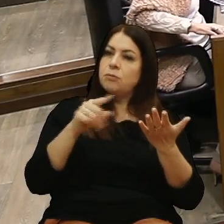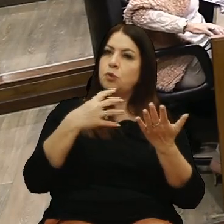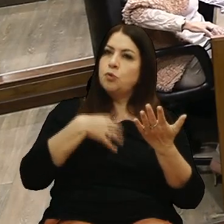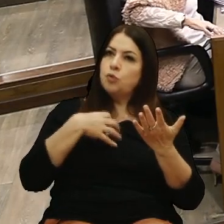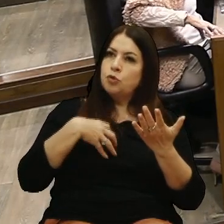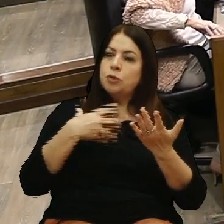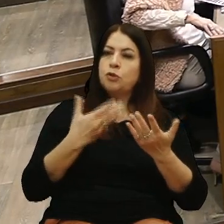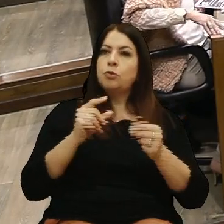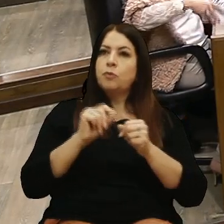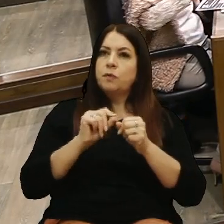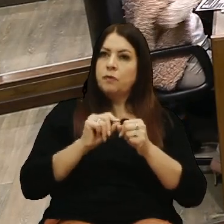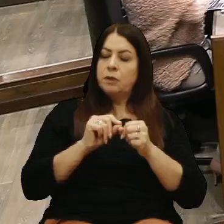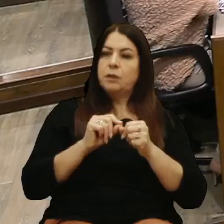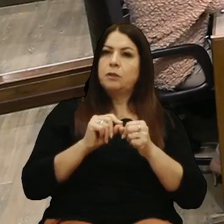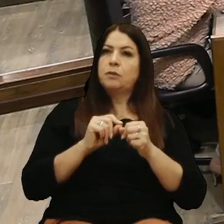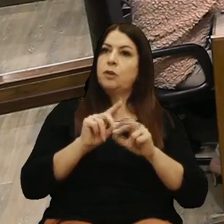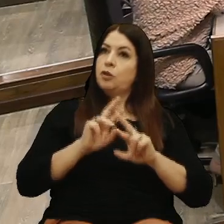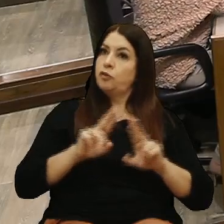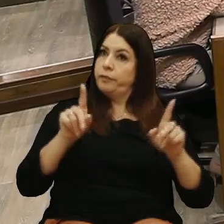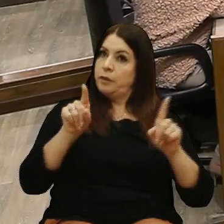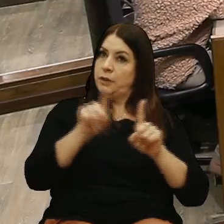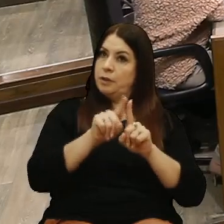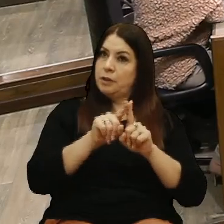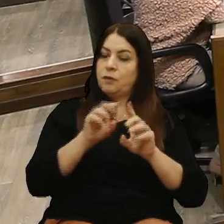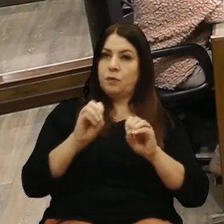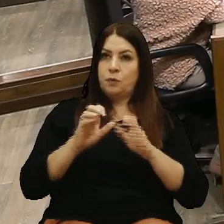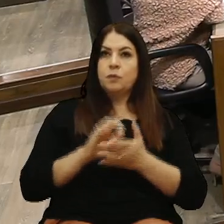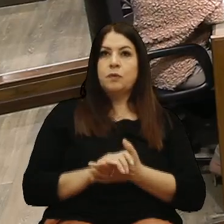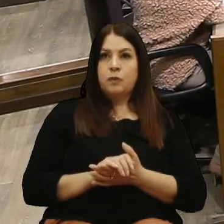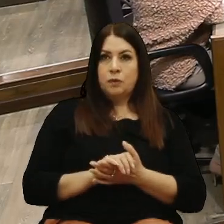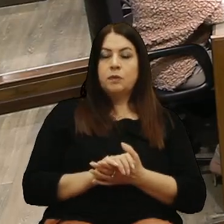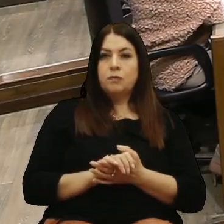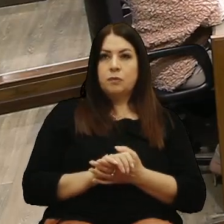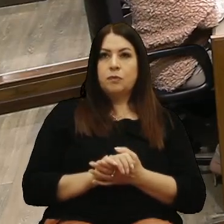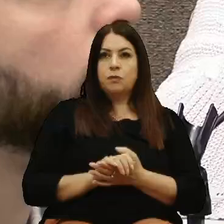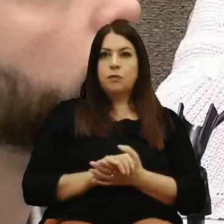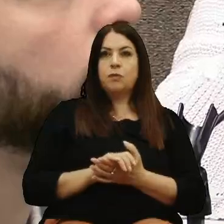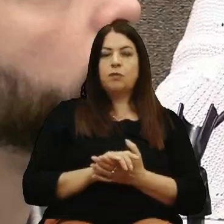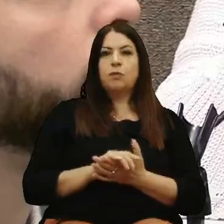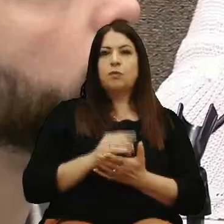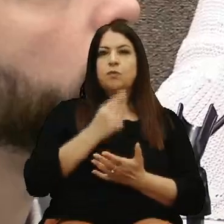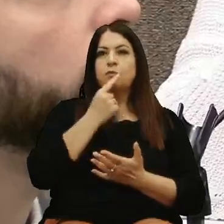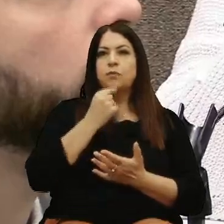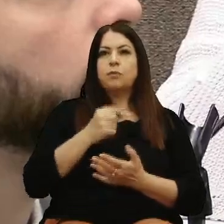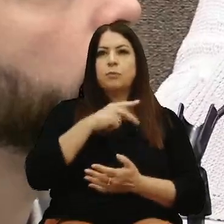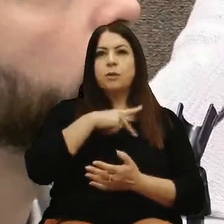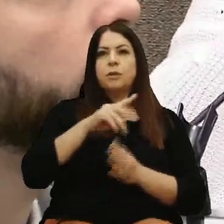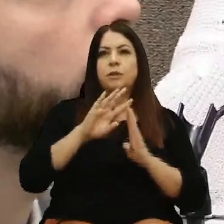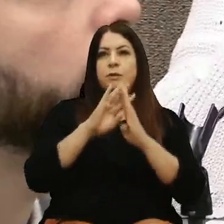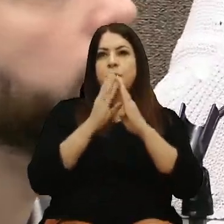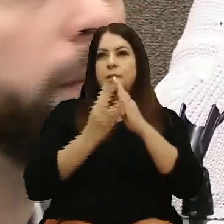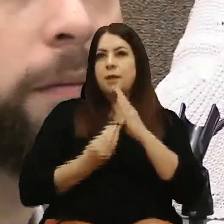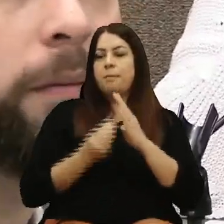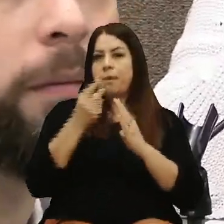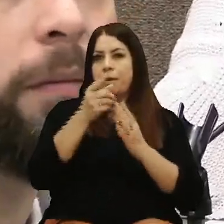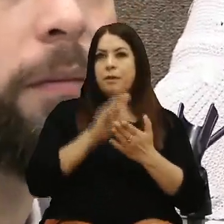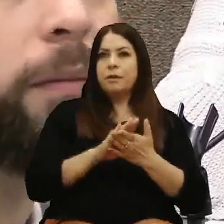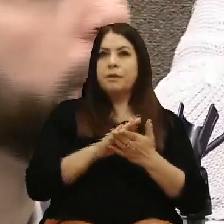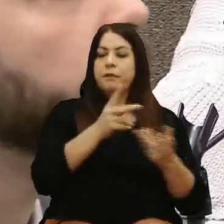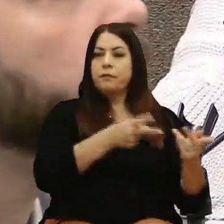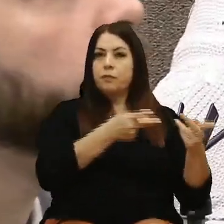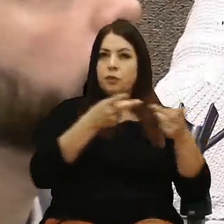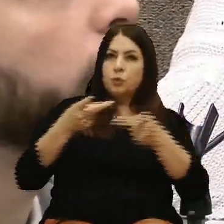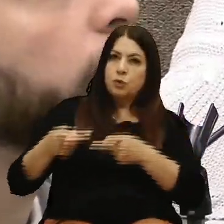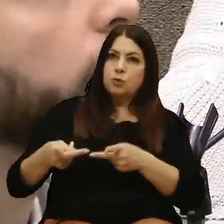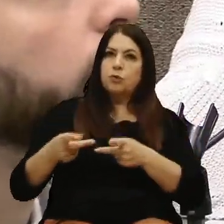forma como foi feito, que é muito diferente da questão da educação. O João Wes, né, o presidente do SAMAI, enfim,